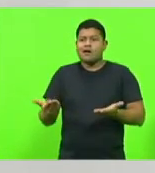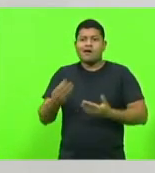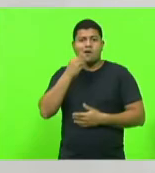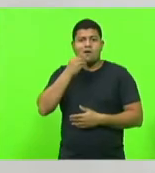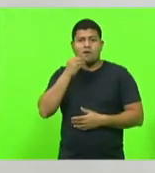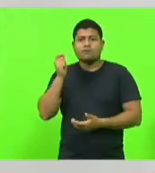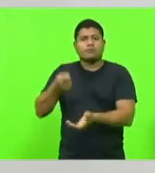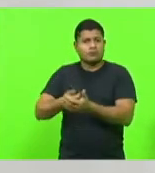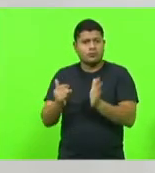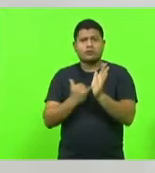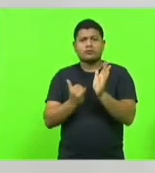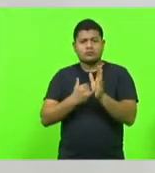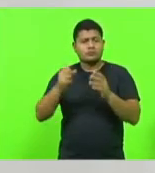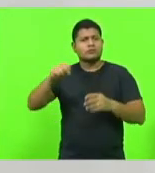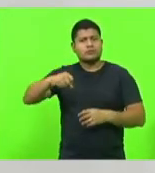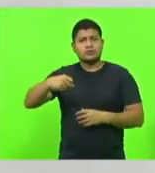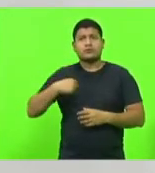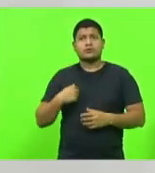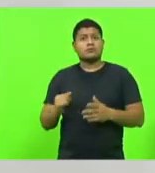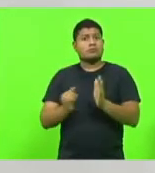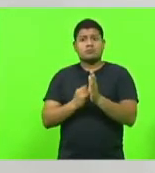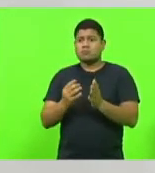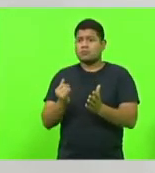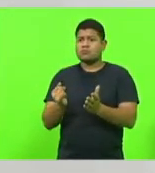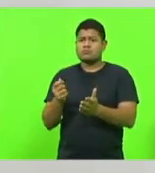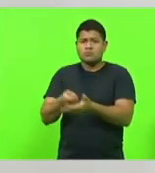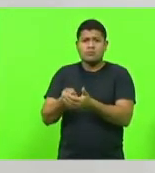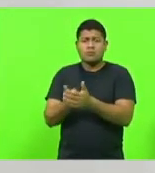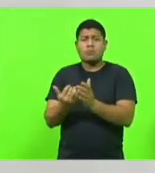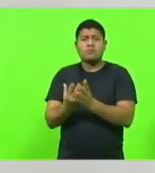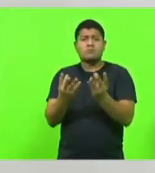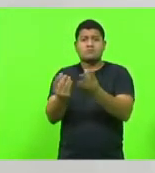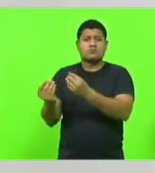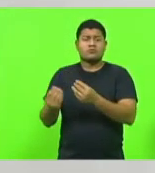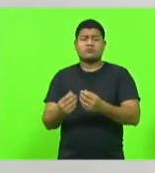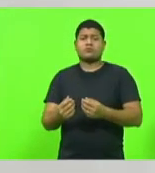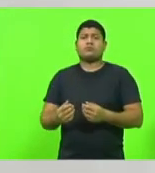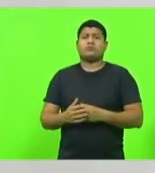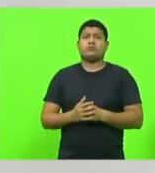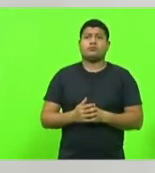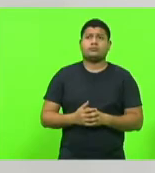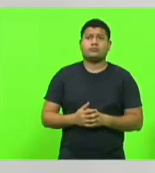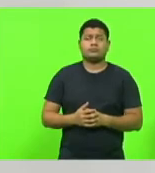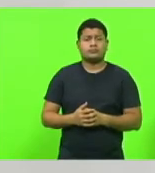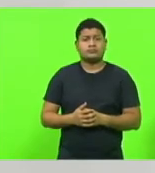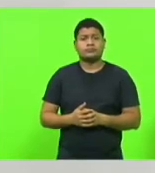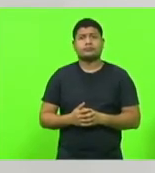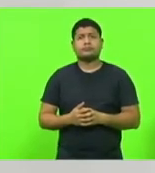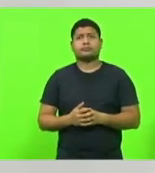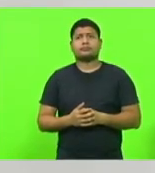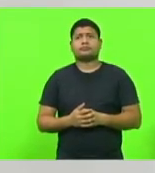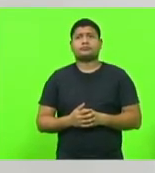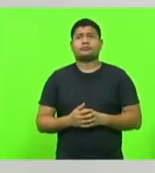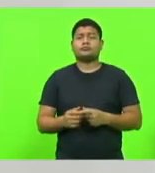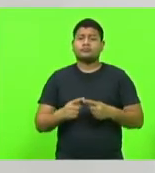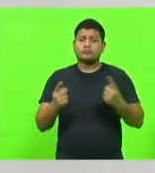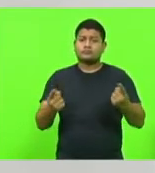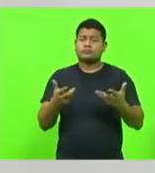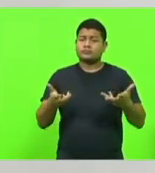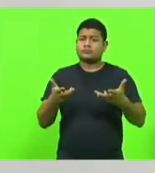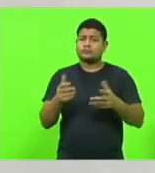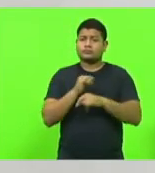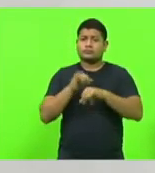Na verdade, paga muito mais do que outras modalidades de transporte privado, inclusive. Então, eu quero aqui manifestar